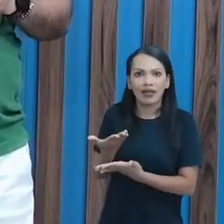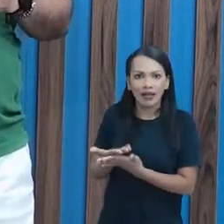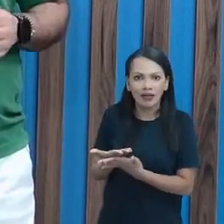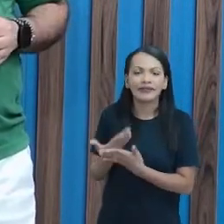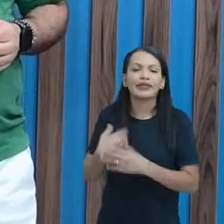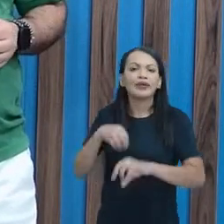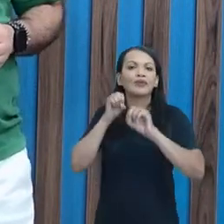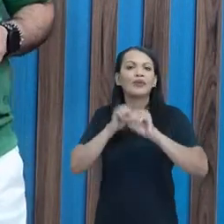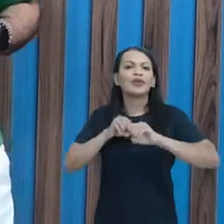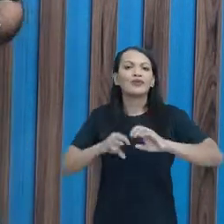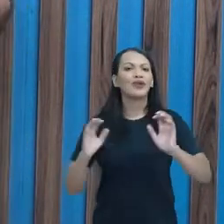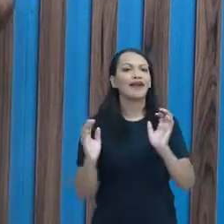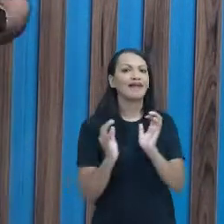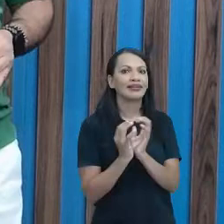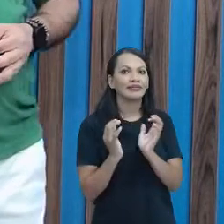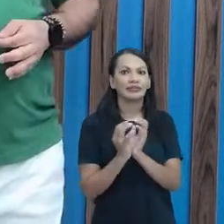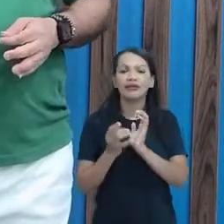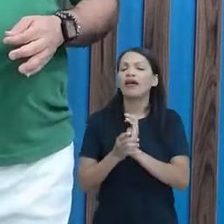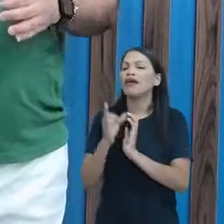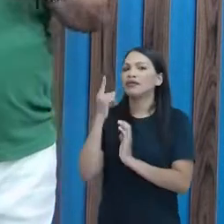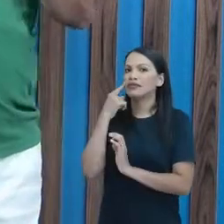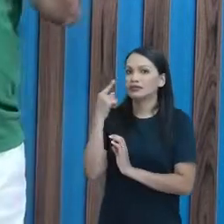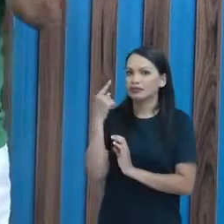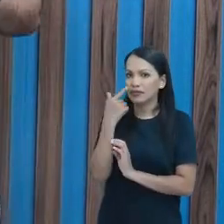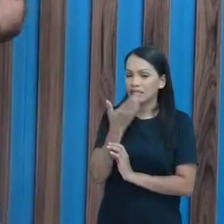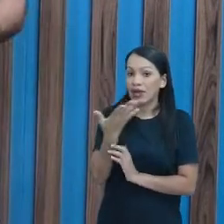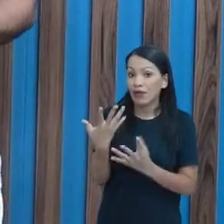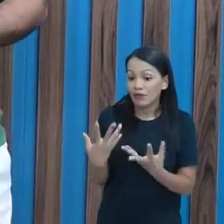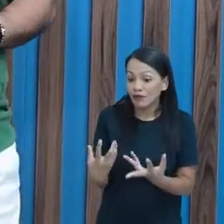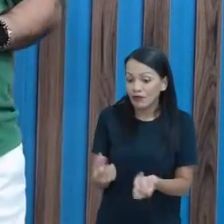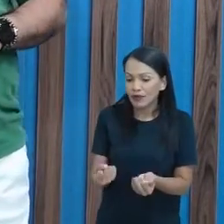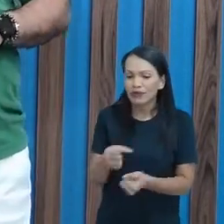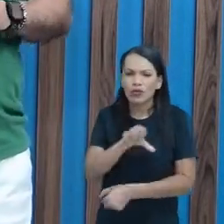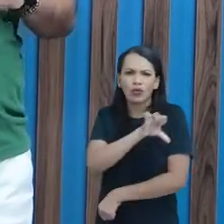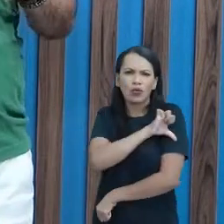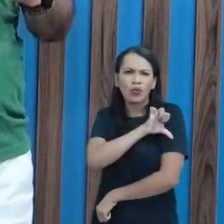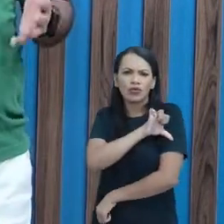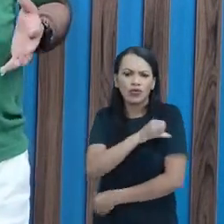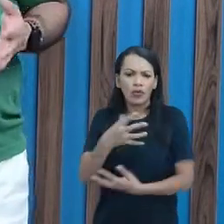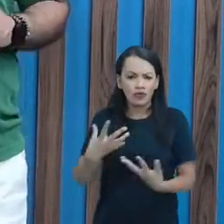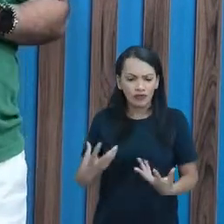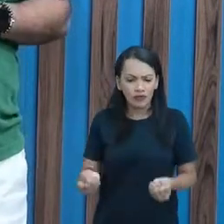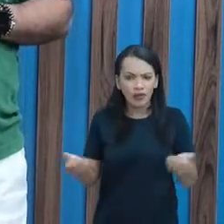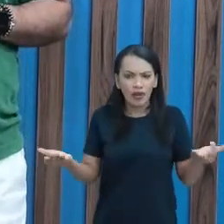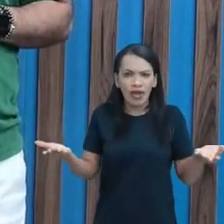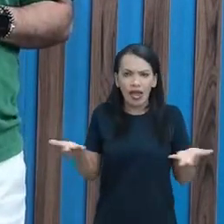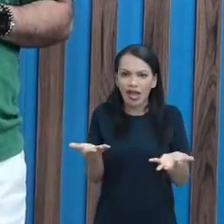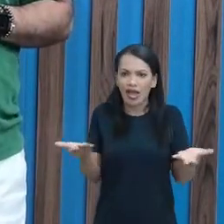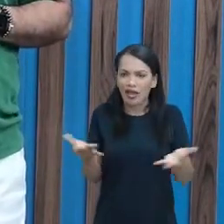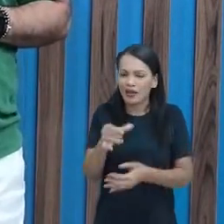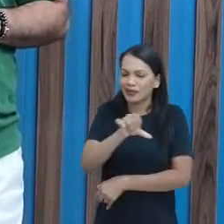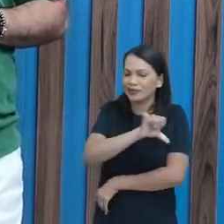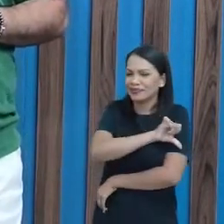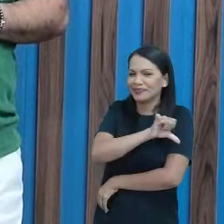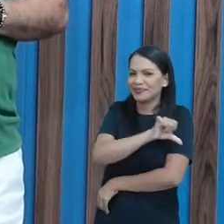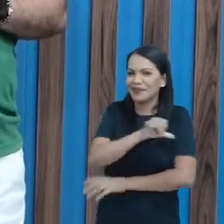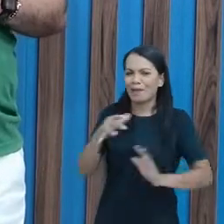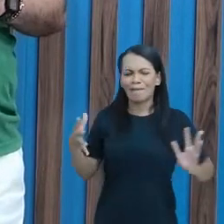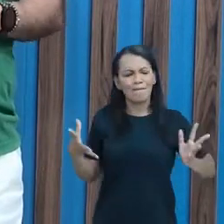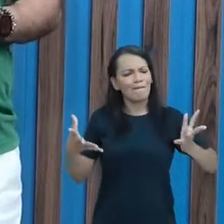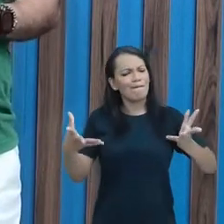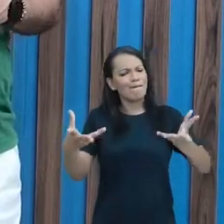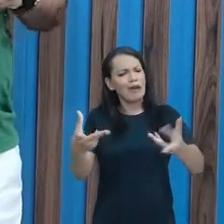do Educa Recife, anos finais, e nós vamos trabalhar hoje com essa turma maravilhosa do nono ano.